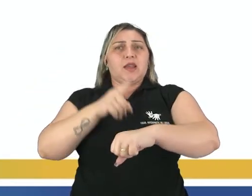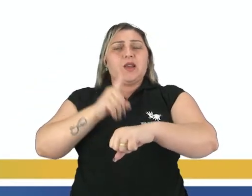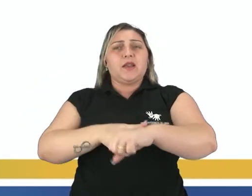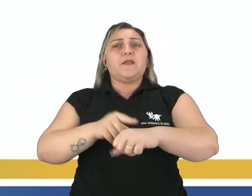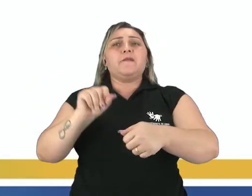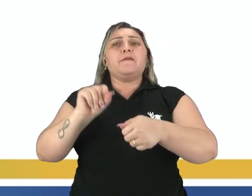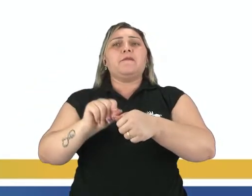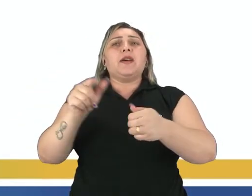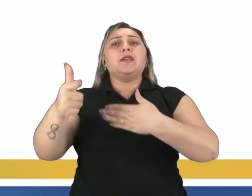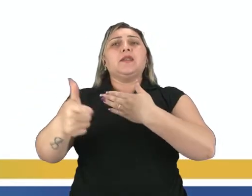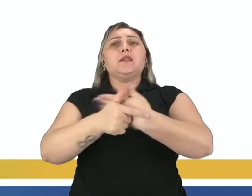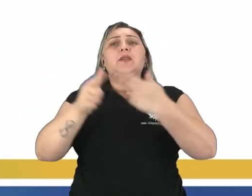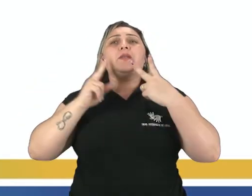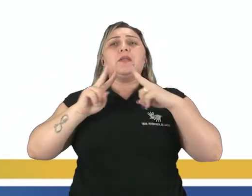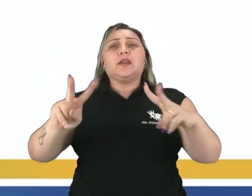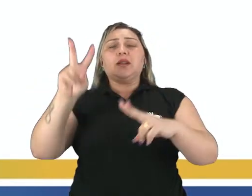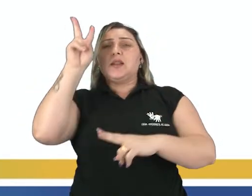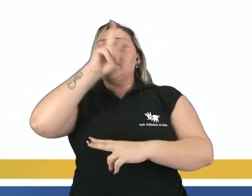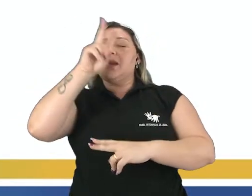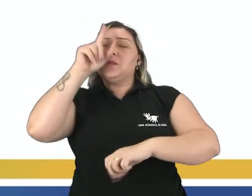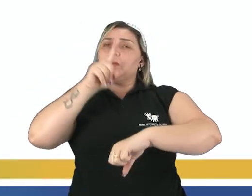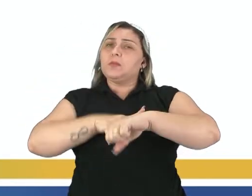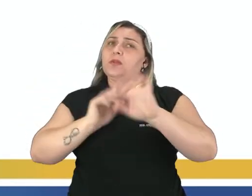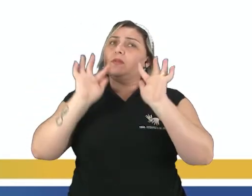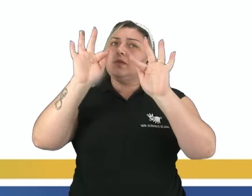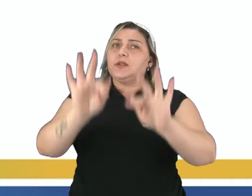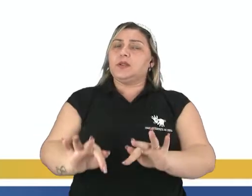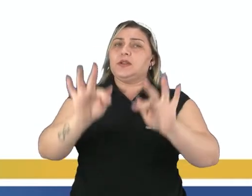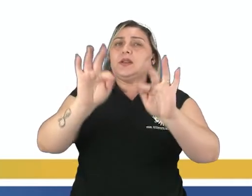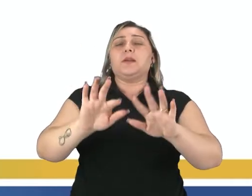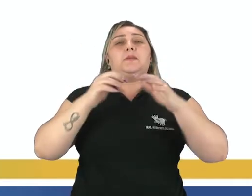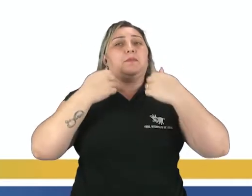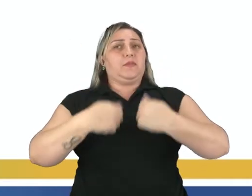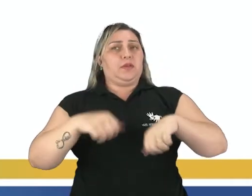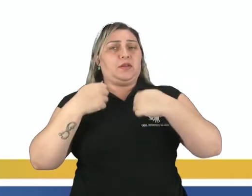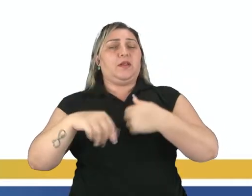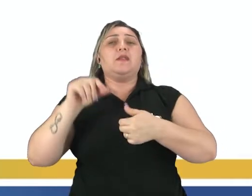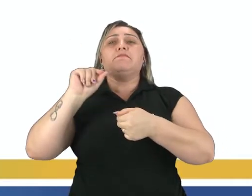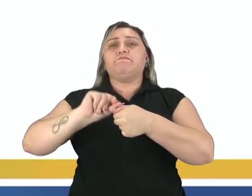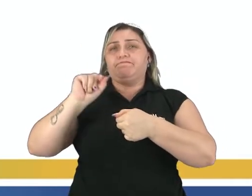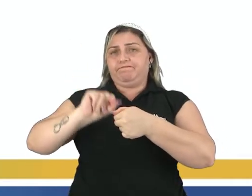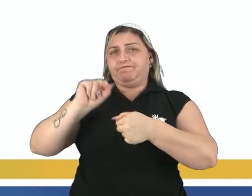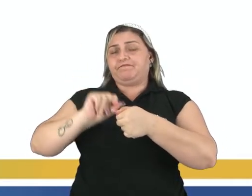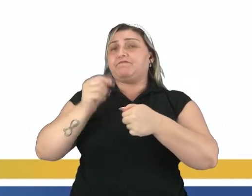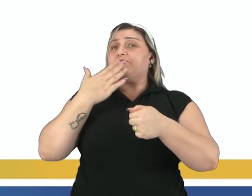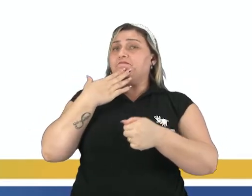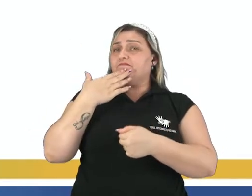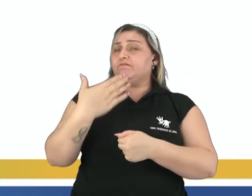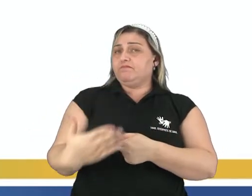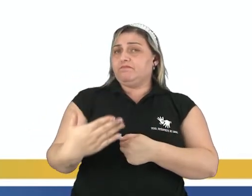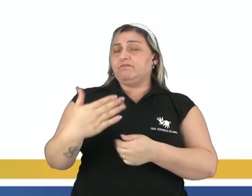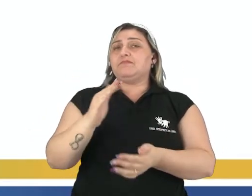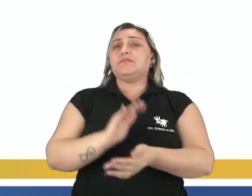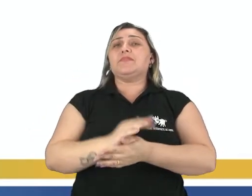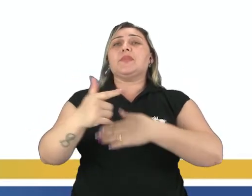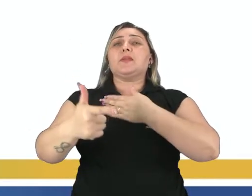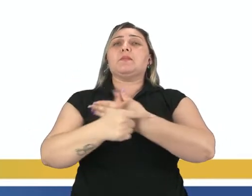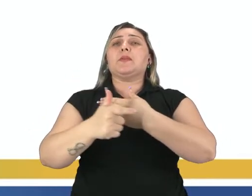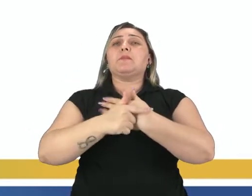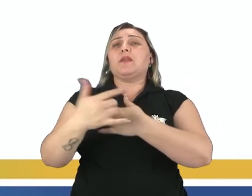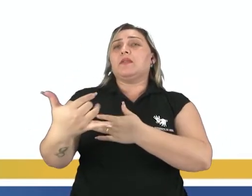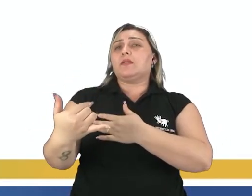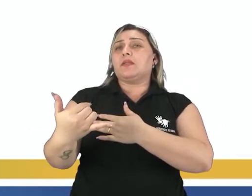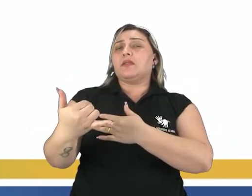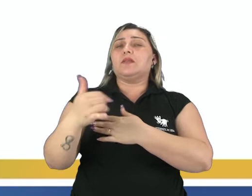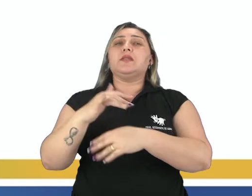seu testamento. Lembrou, nos momentos finais, que precisava fazer isso. Pediu, então, papel e